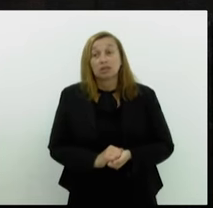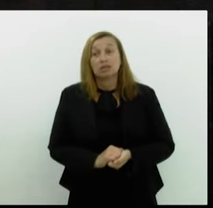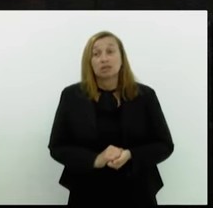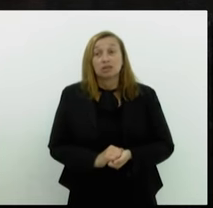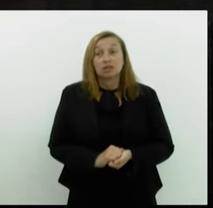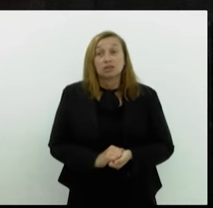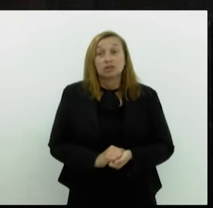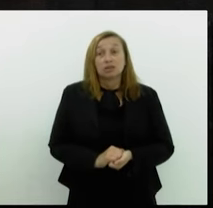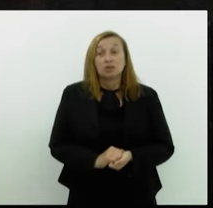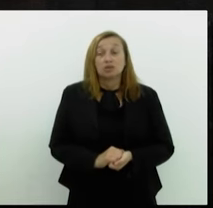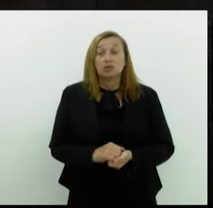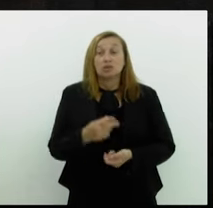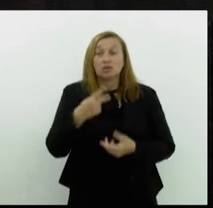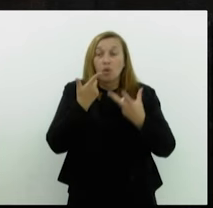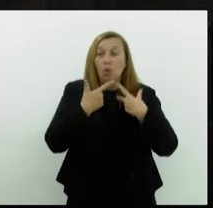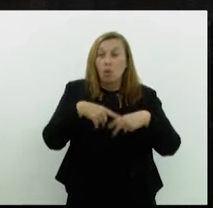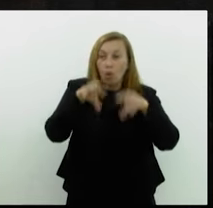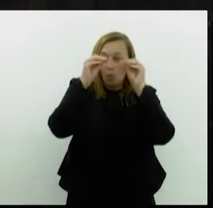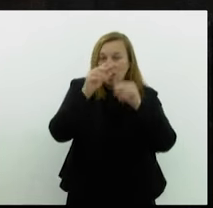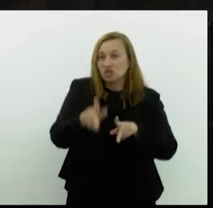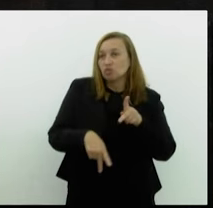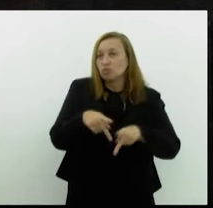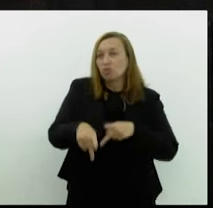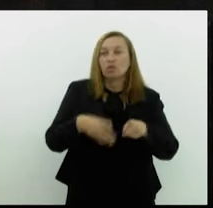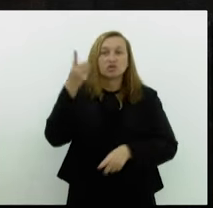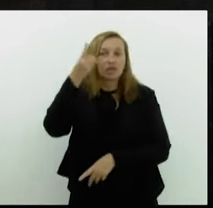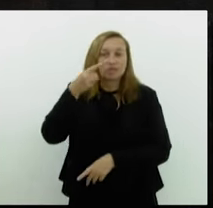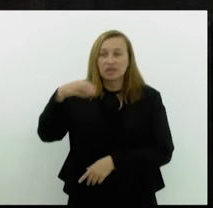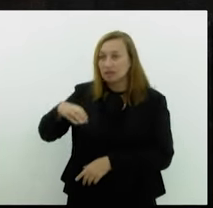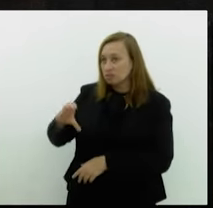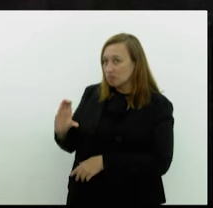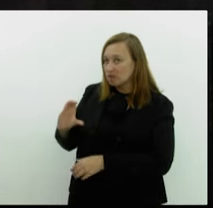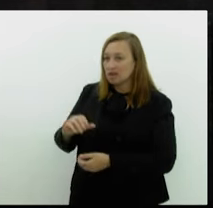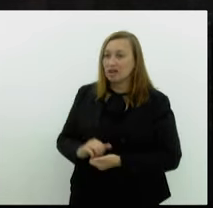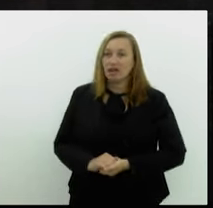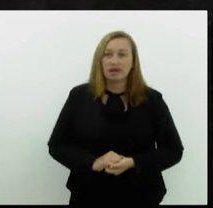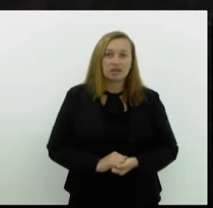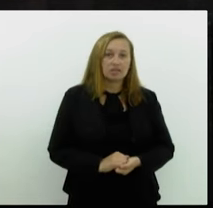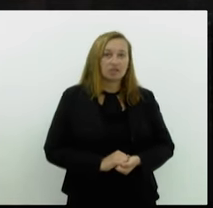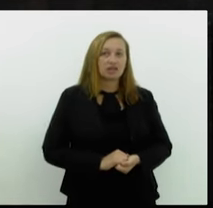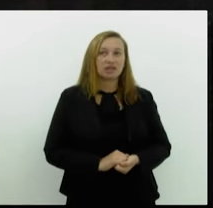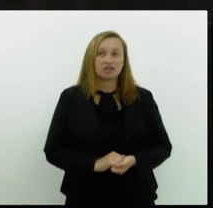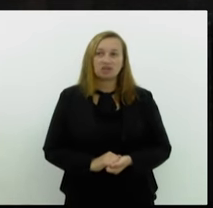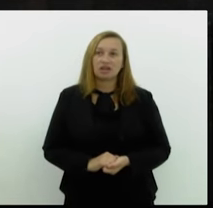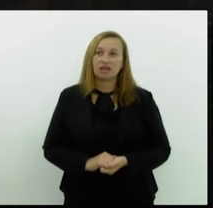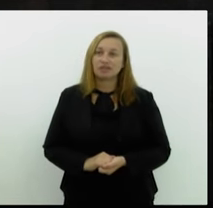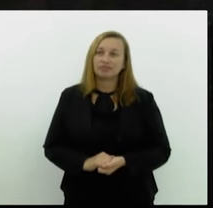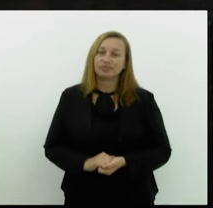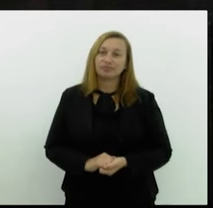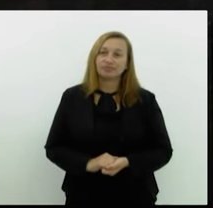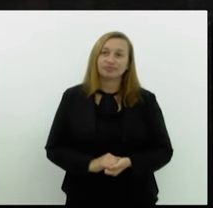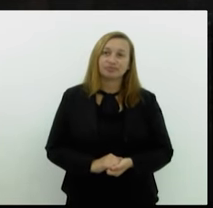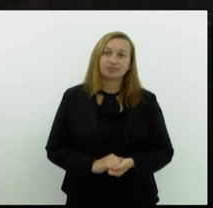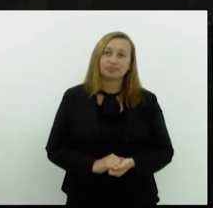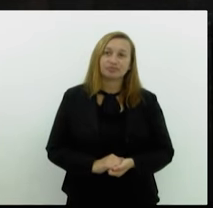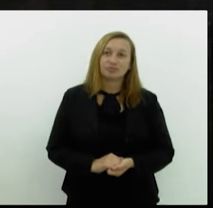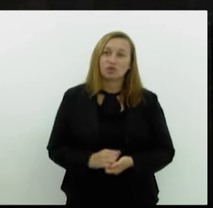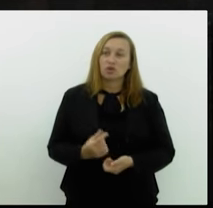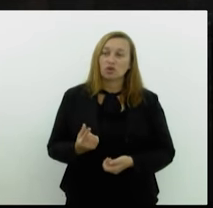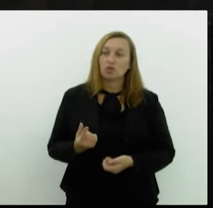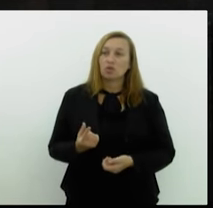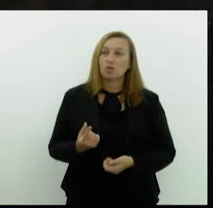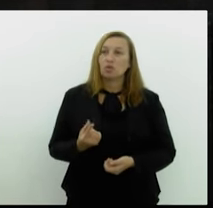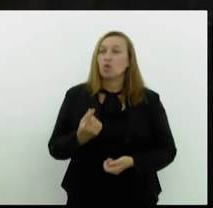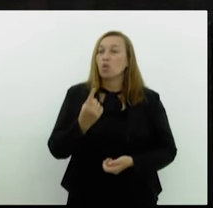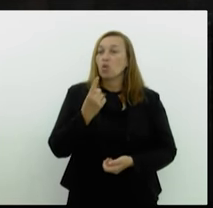de, como diz em linguagem popular, deputado Carlos Mink, o aumento do açúcar no